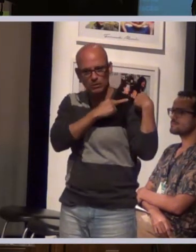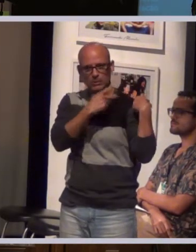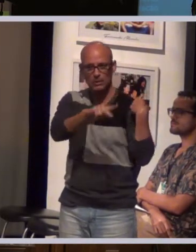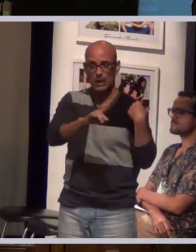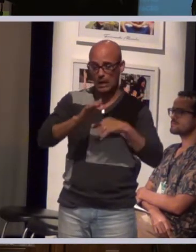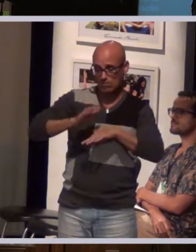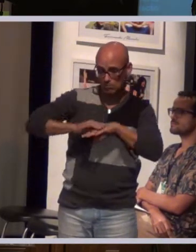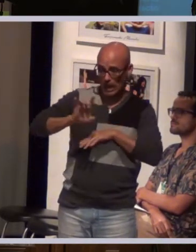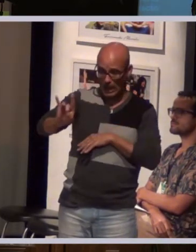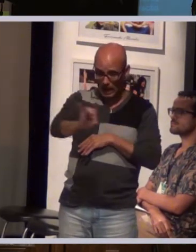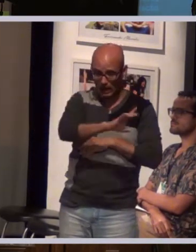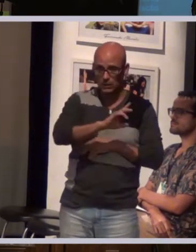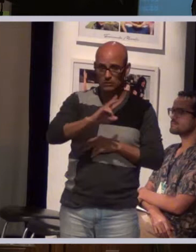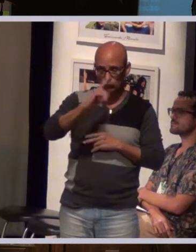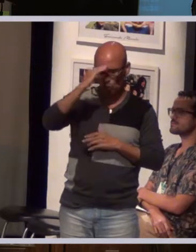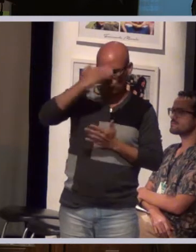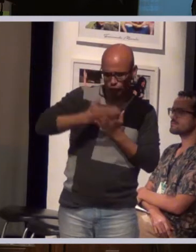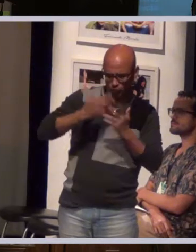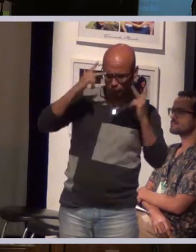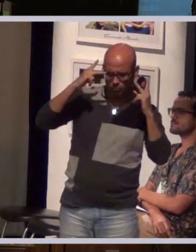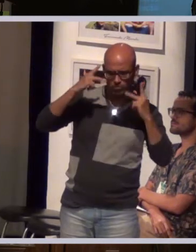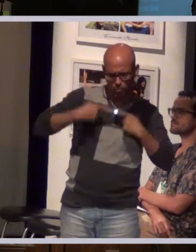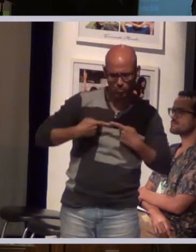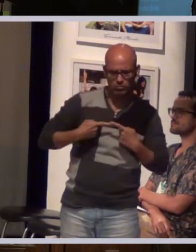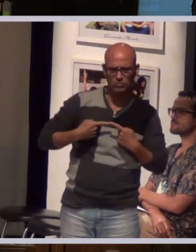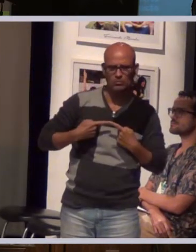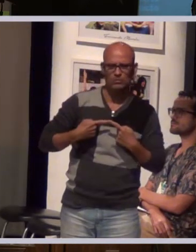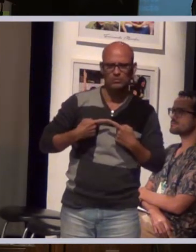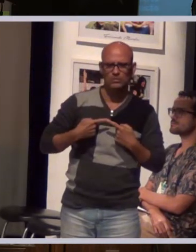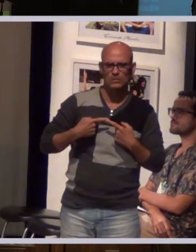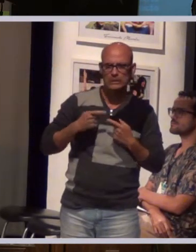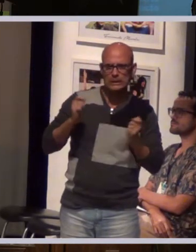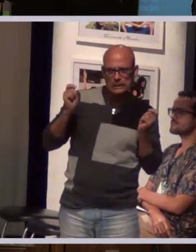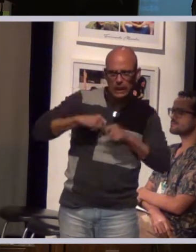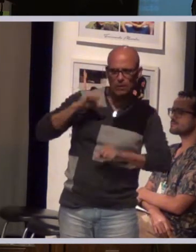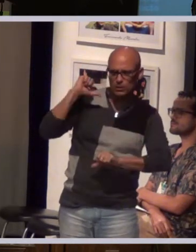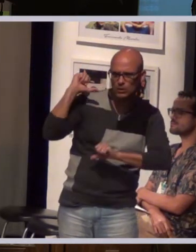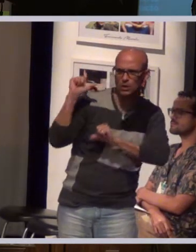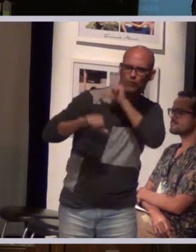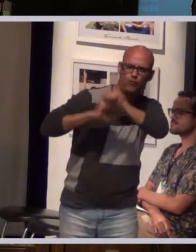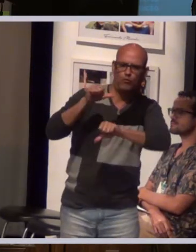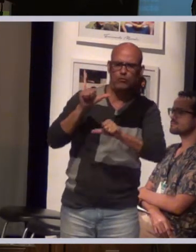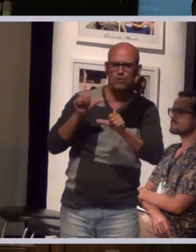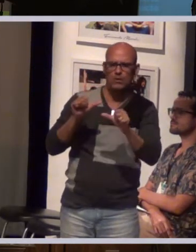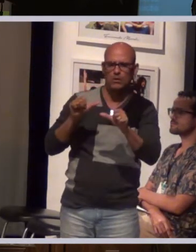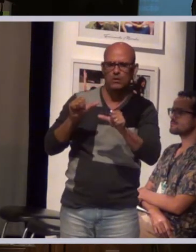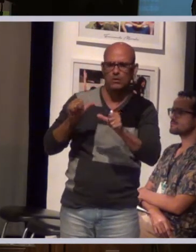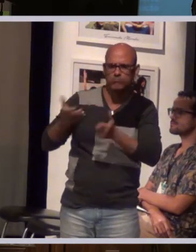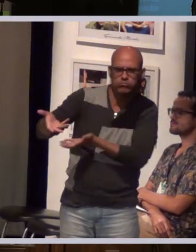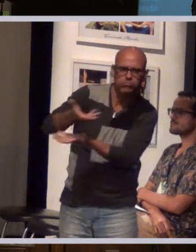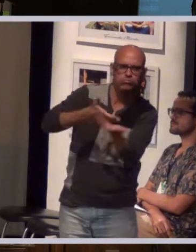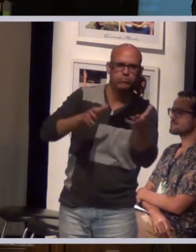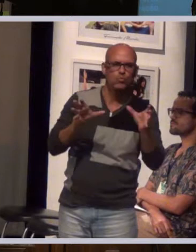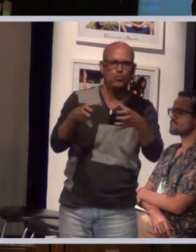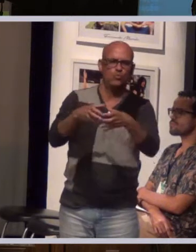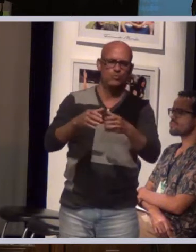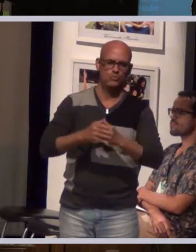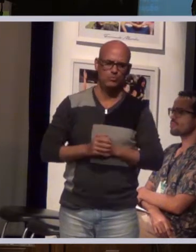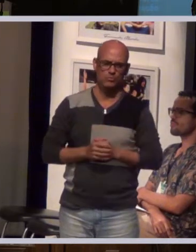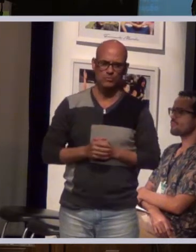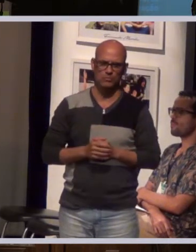si e do seu poder de transformação para que o bem comum prevaleça.